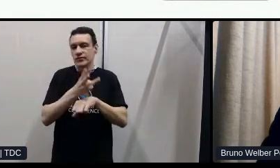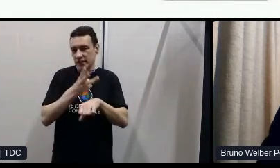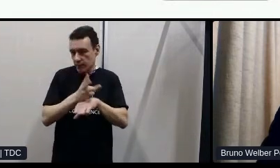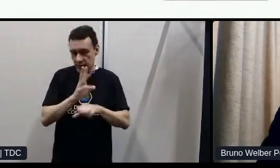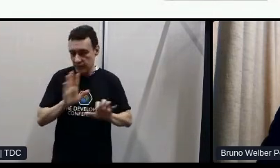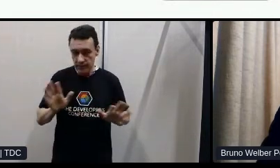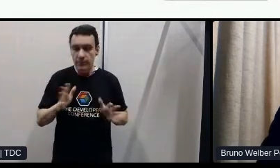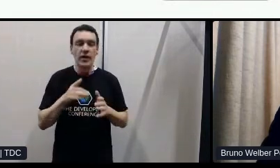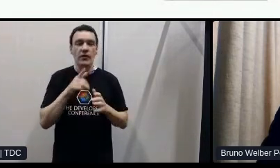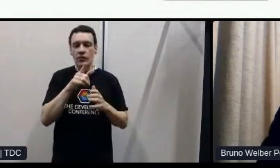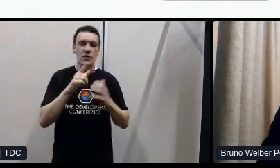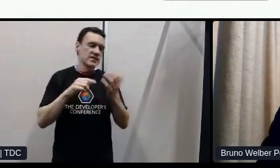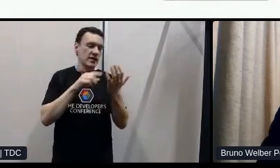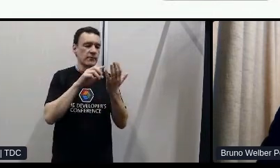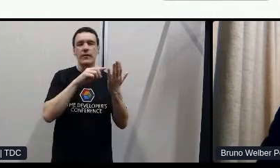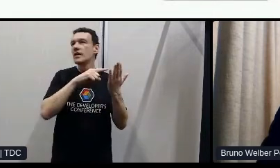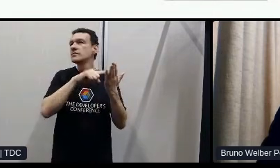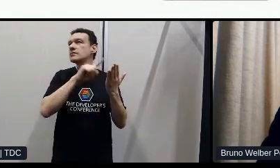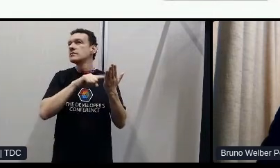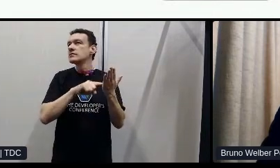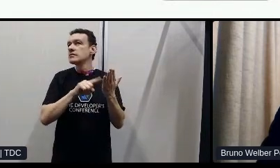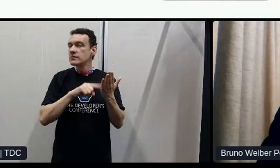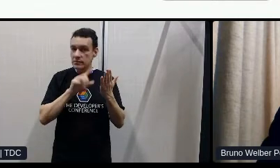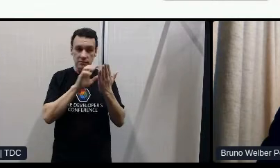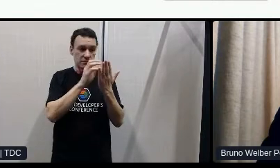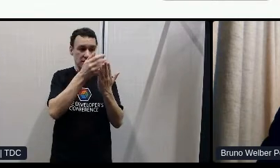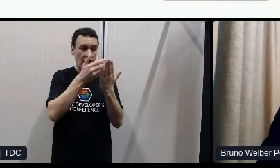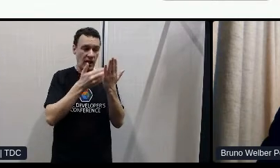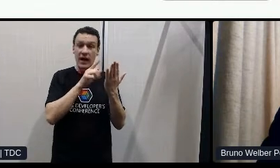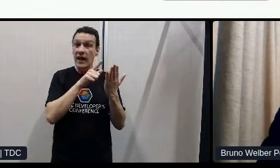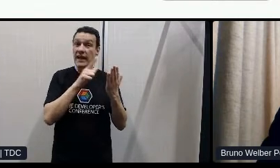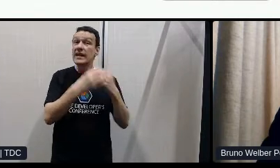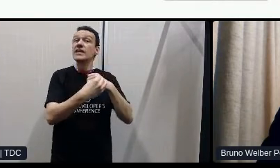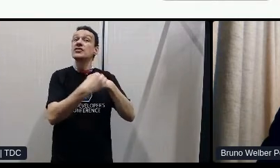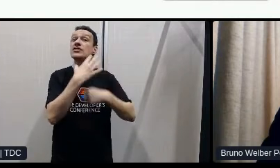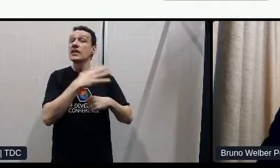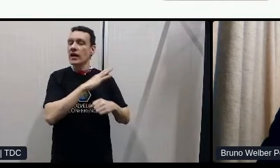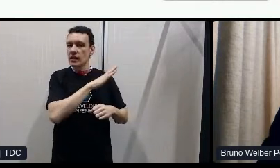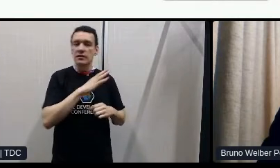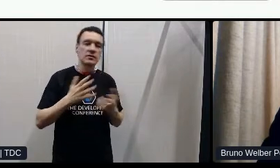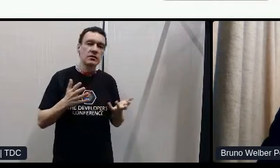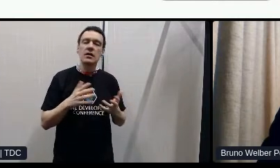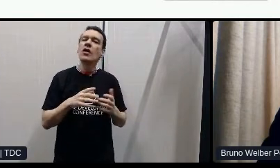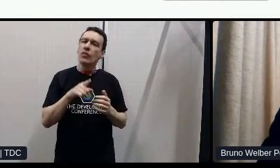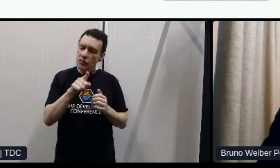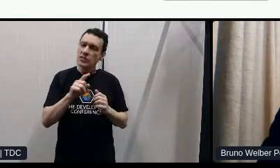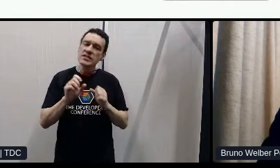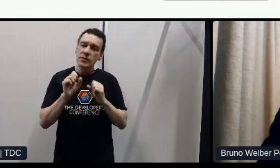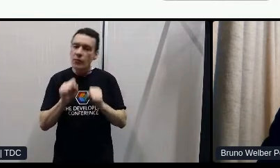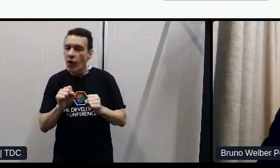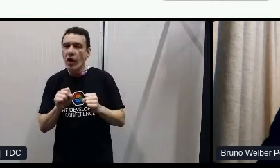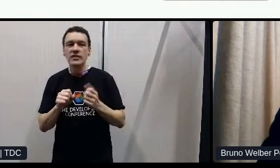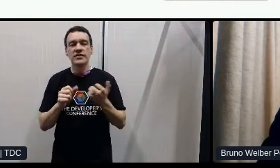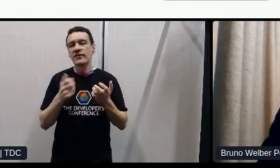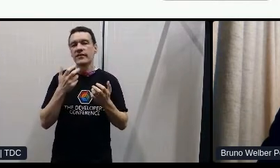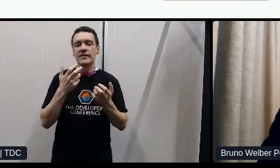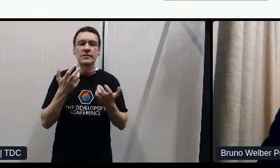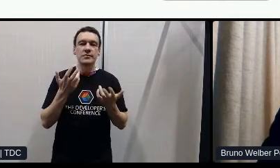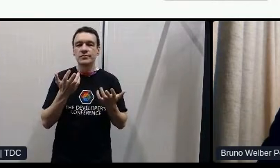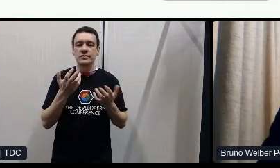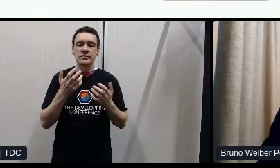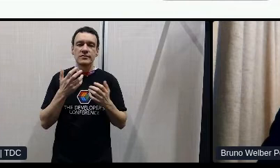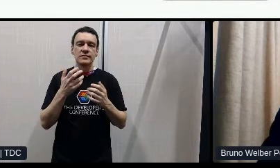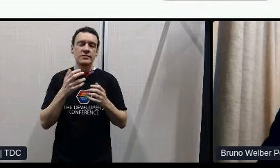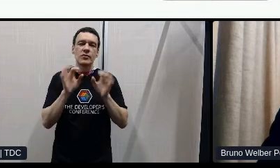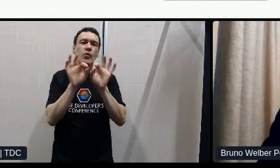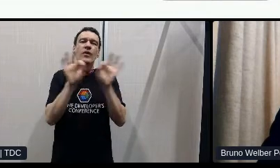conversa, ele te fala, você, como dica ali de usuário, que você pode interagir com aquela conversa, ele fala alguma coisa tipo, eu não lembro exatamente a frase,